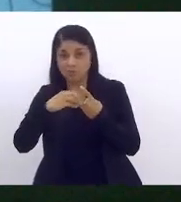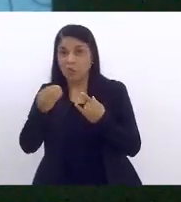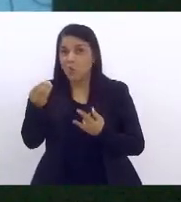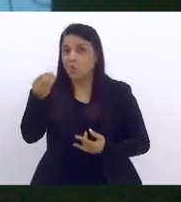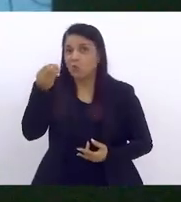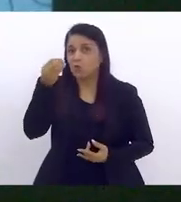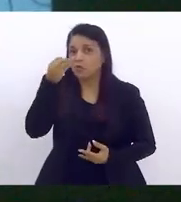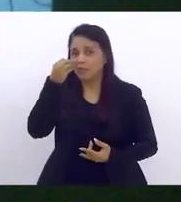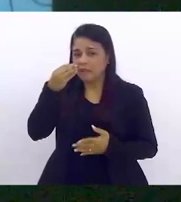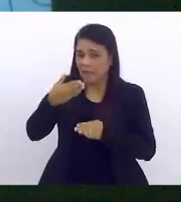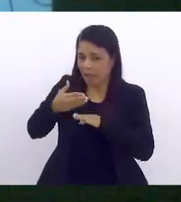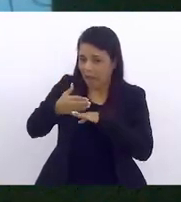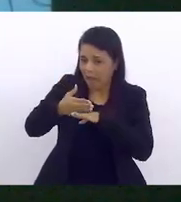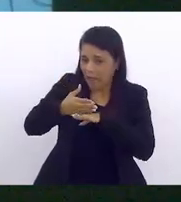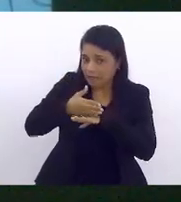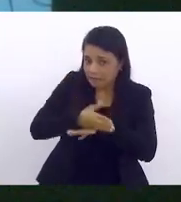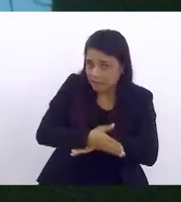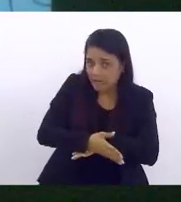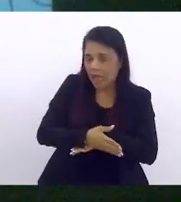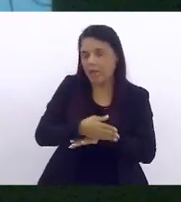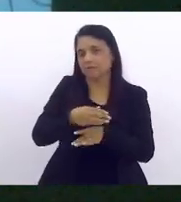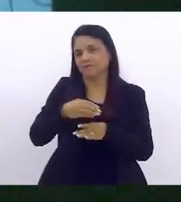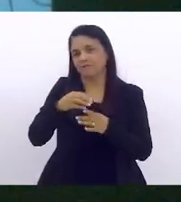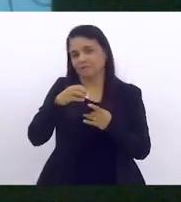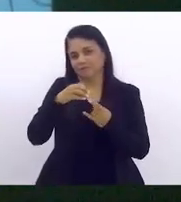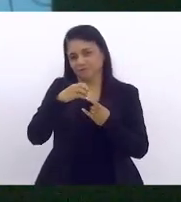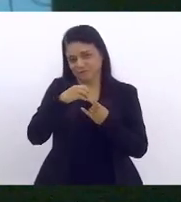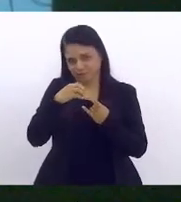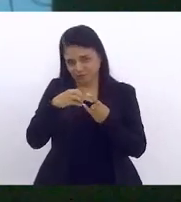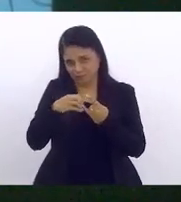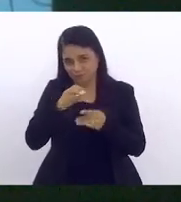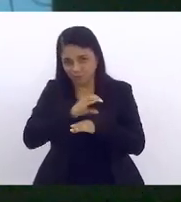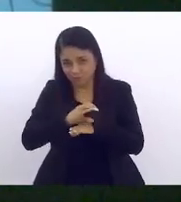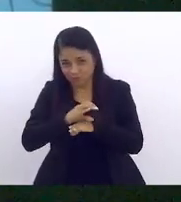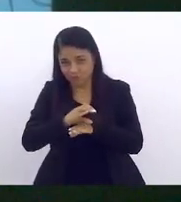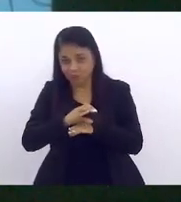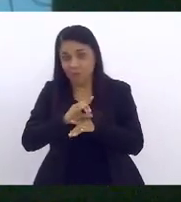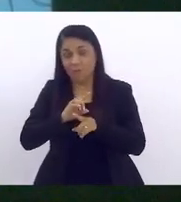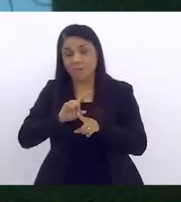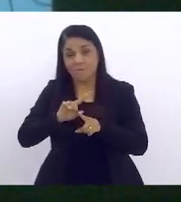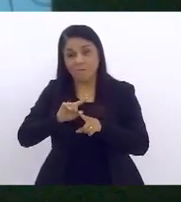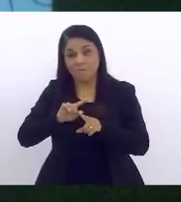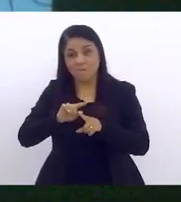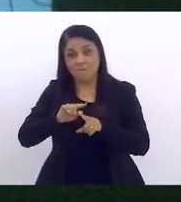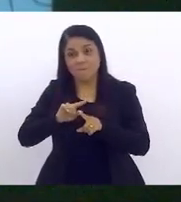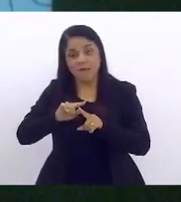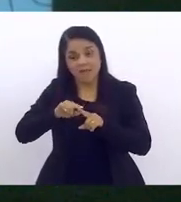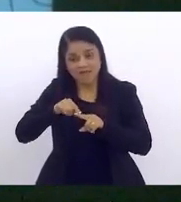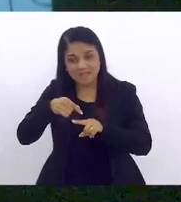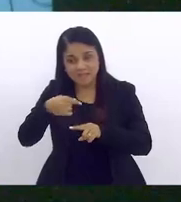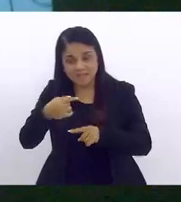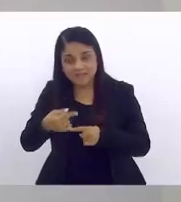Eu até tentei entrar no curso da Fiocruz. Mas depois eu fiz a atualização.